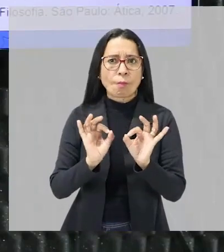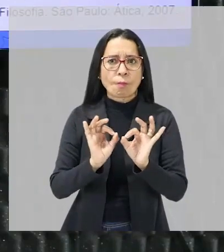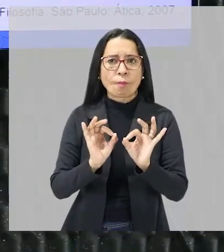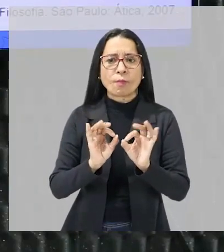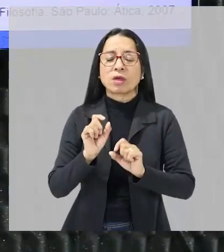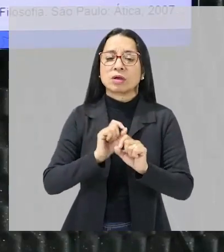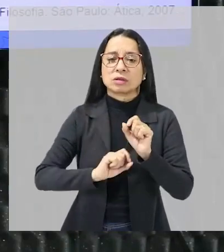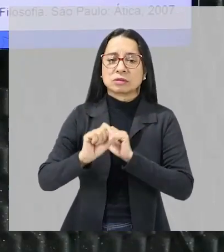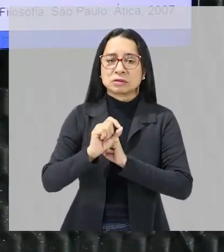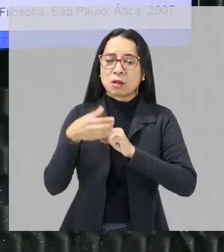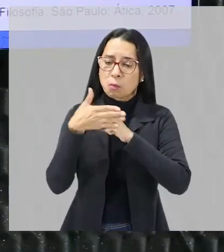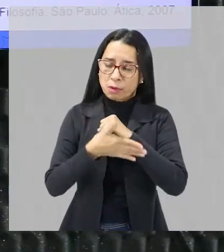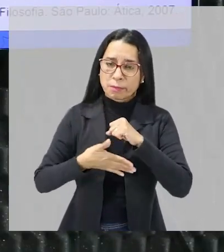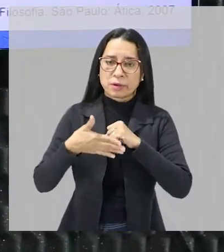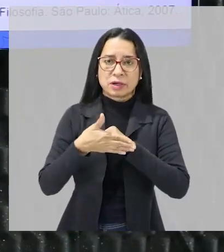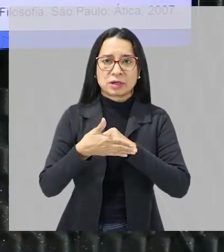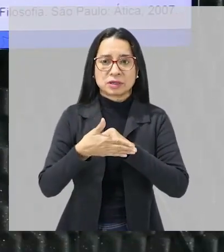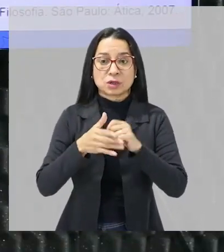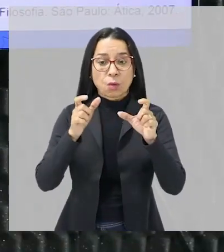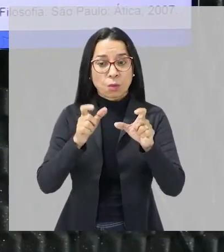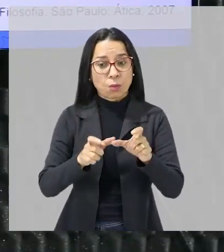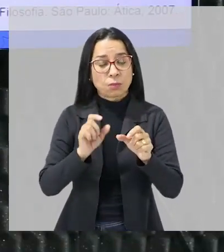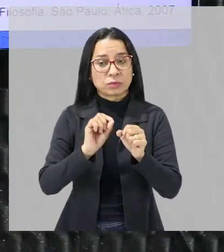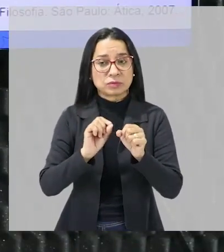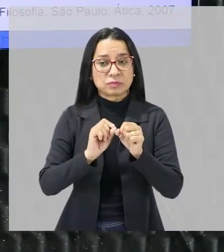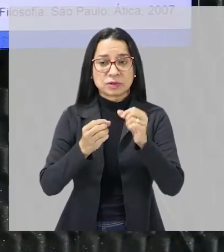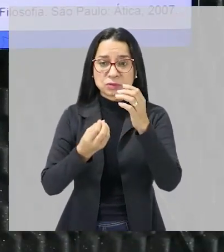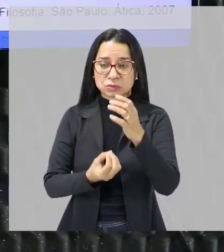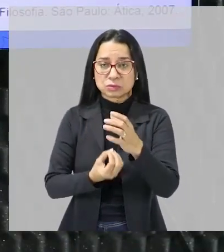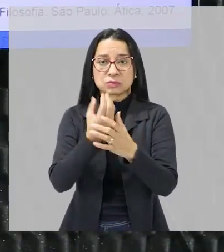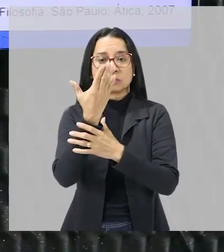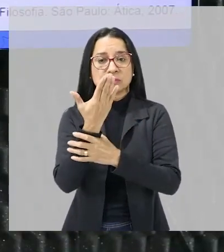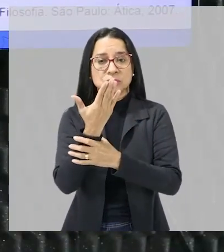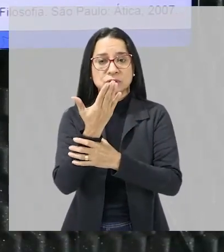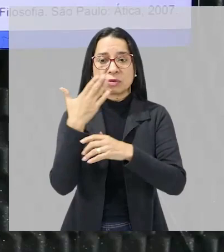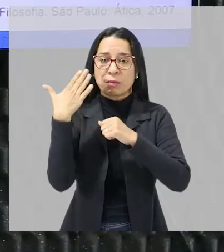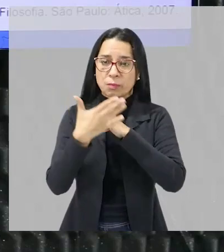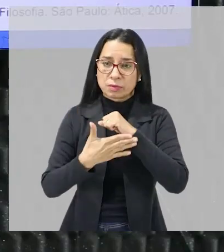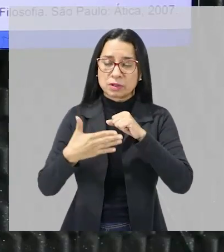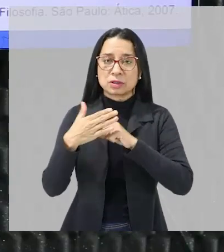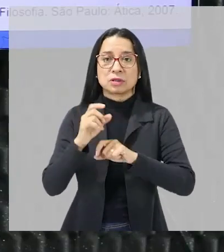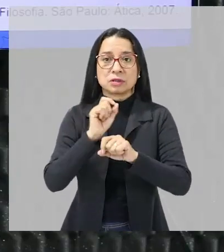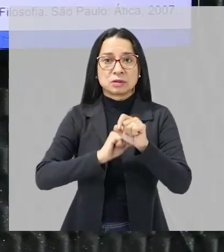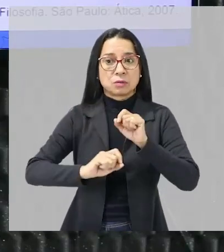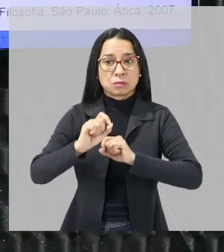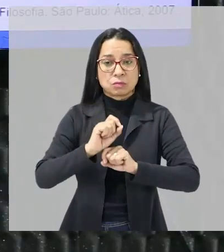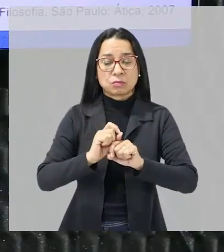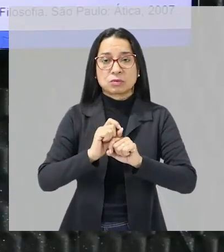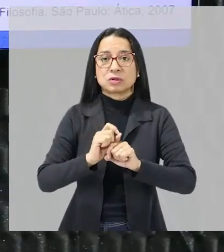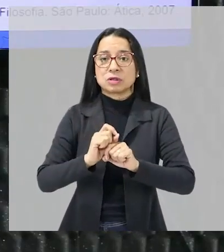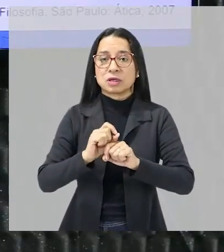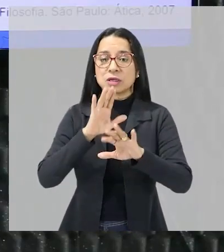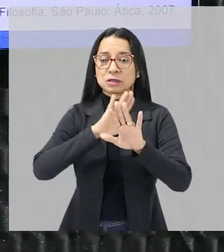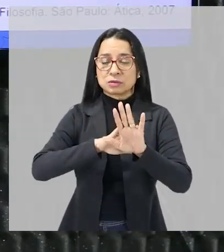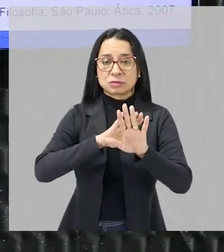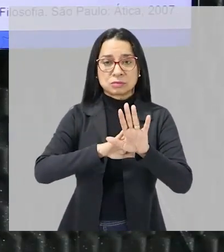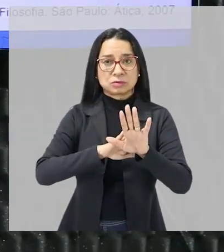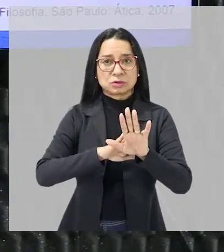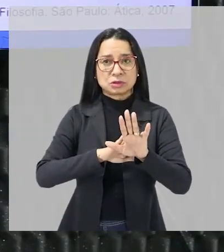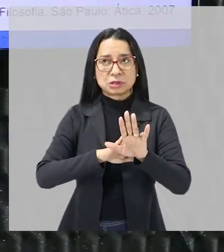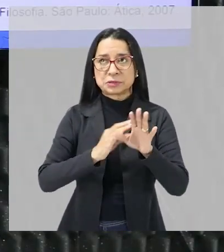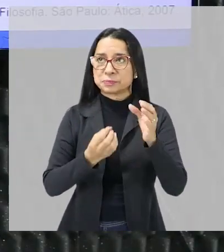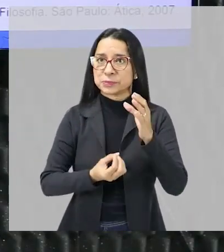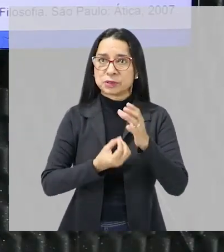alguma fonte onde faz nascer, onde fundamenta o que é ideologia. Ela não nasce simplesmente de forma